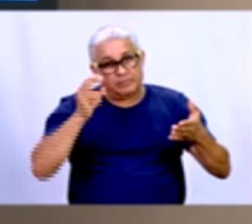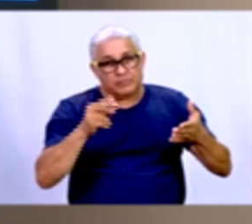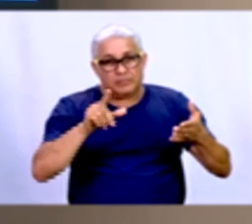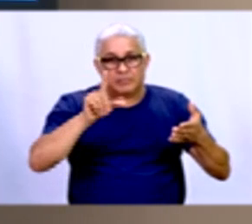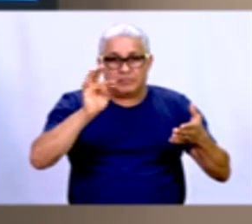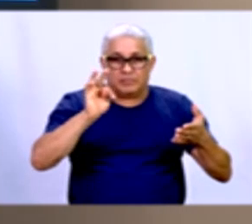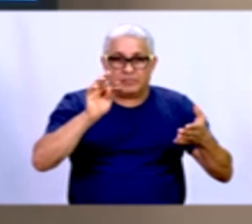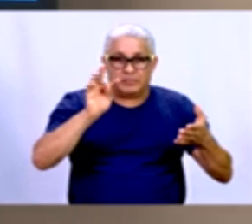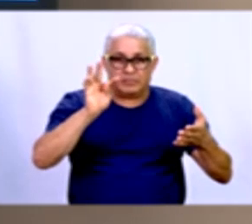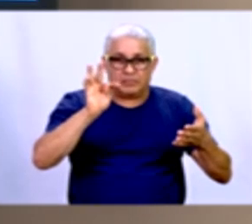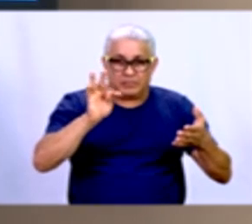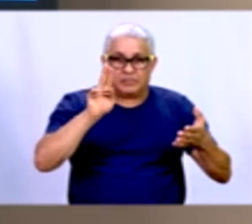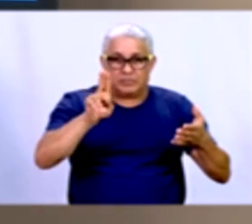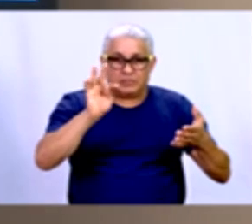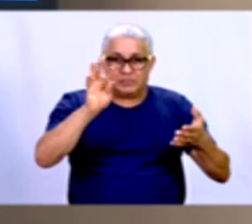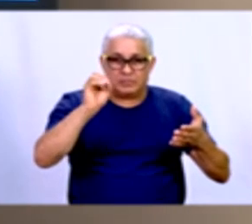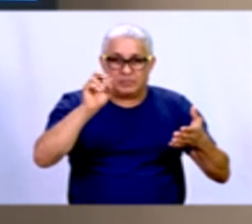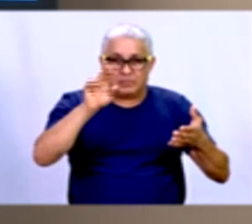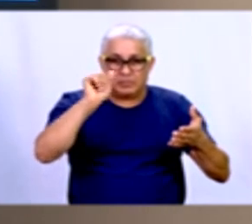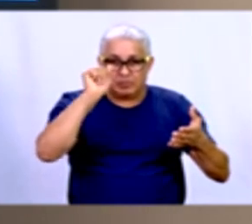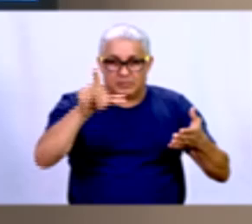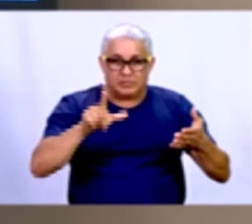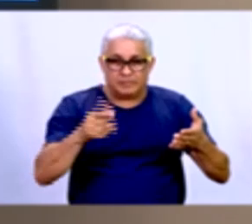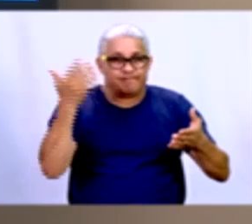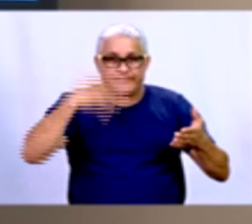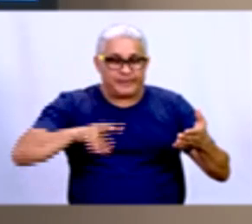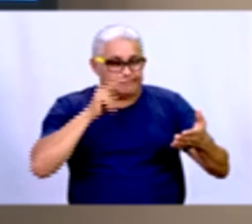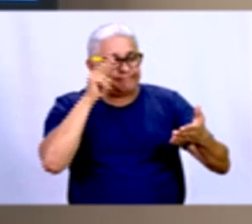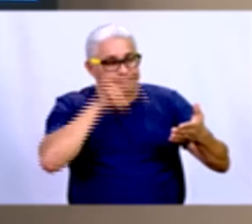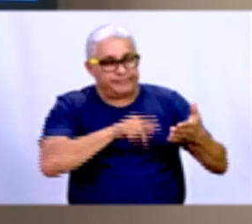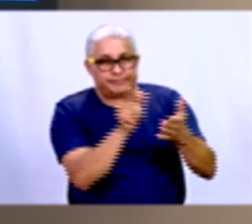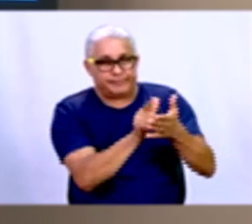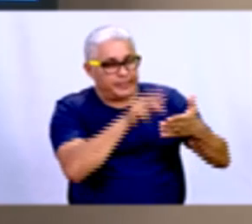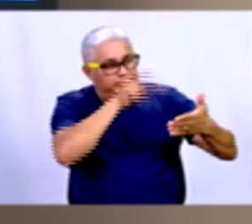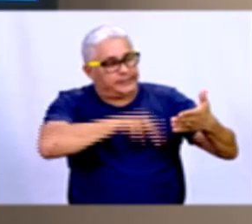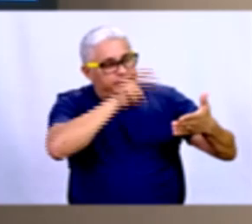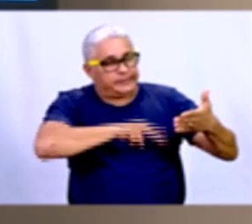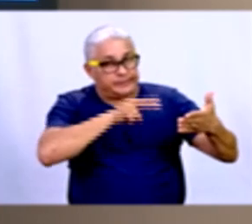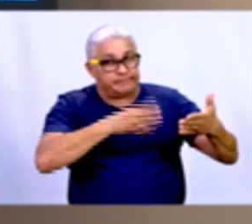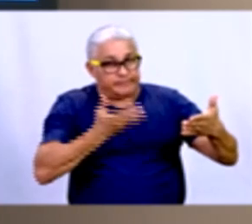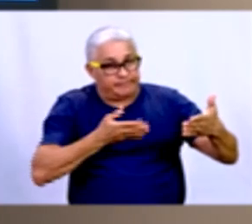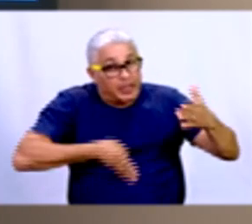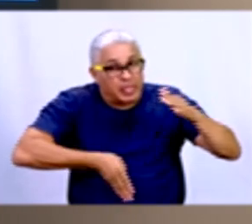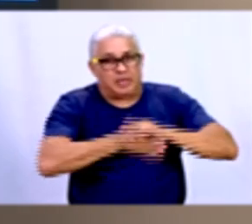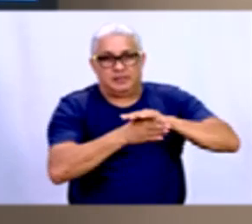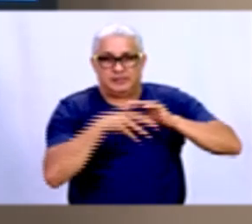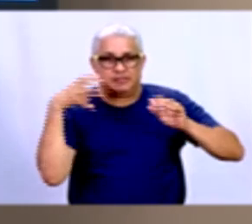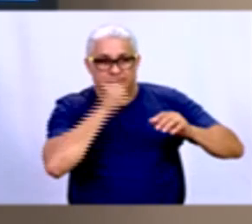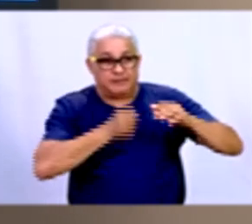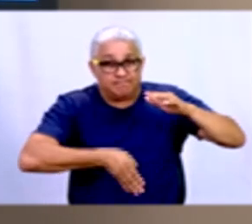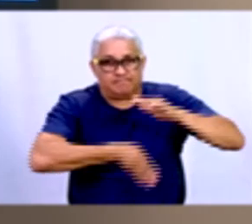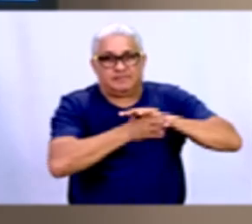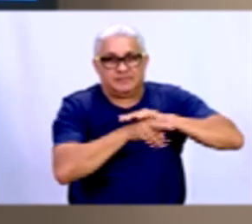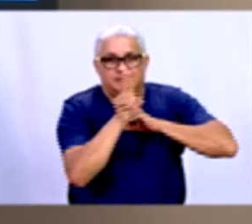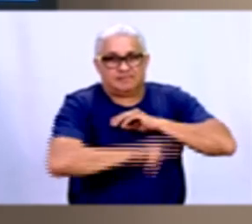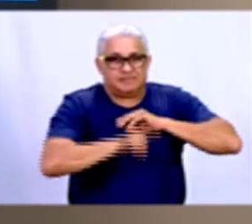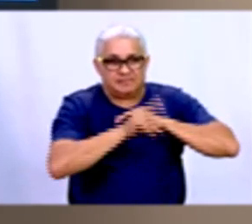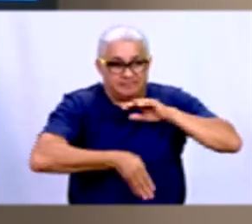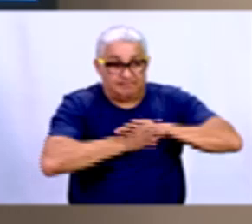ver um papel dizendo como é que a coisa funciona. Ele quer entrar e usar, né? Então, se